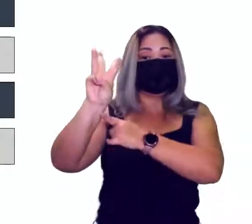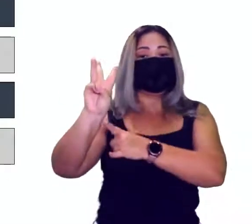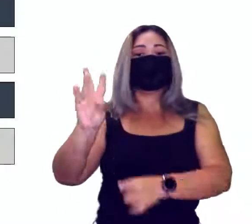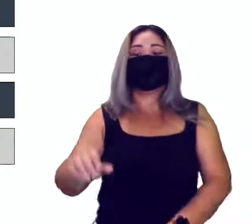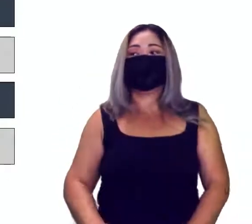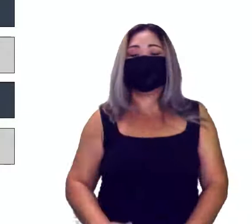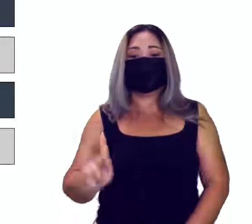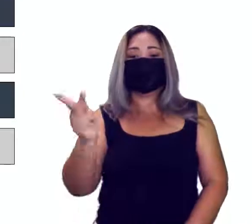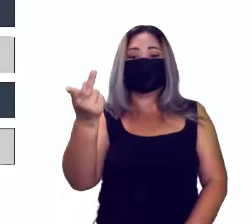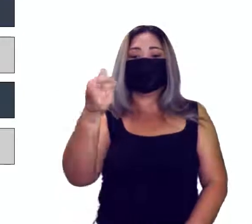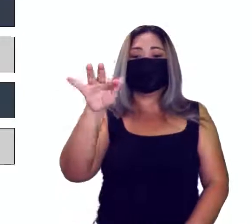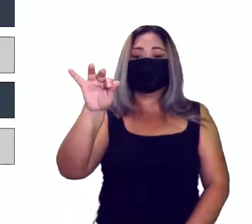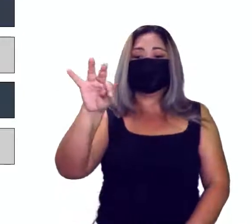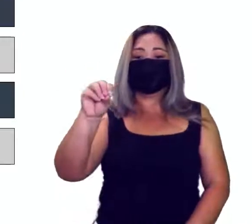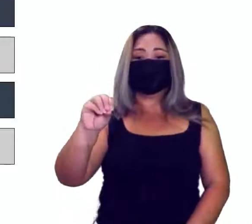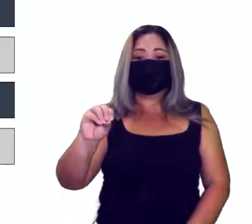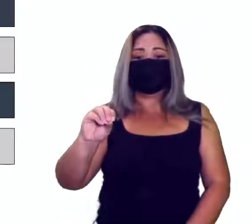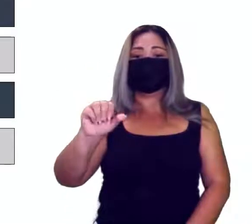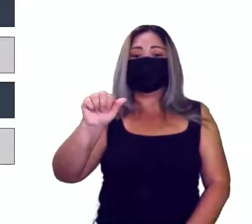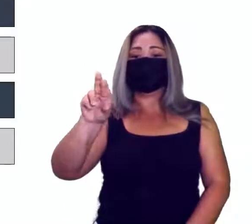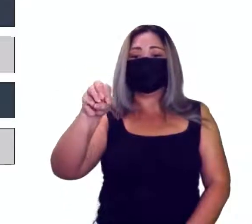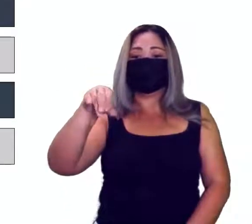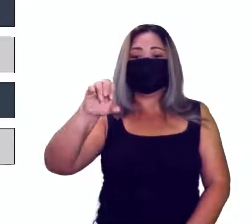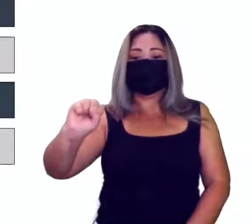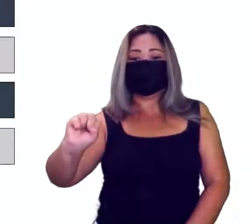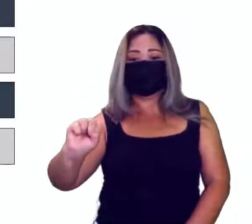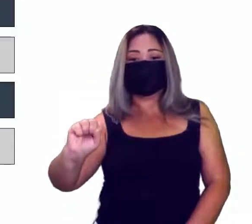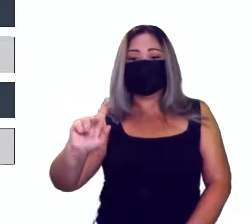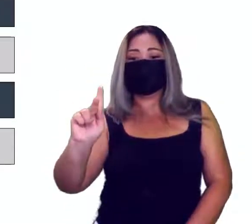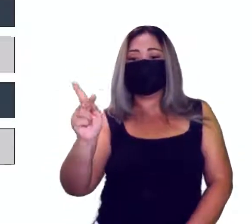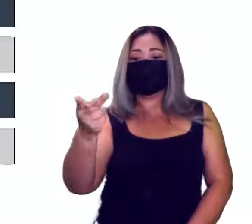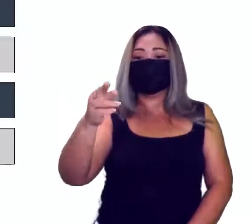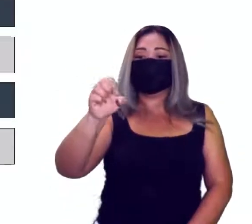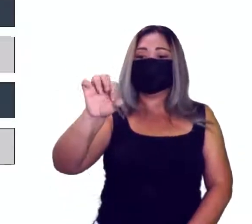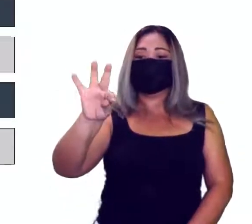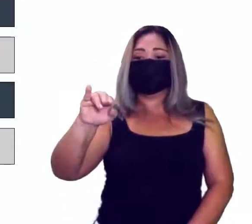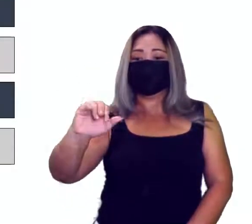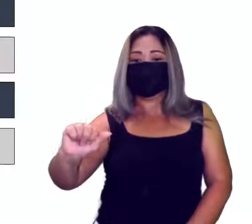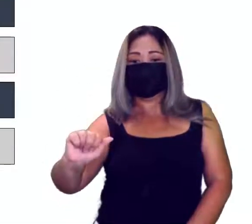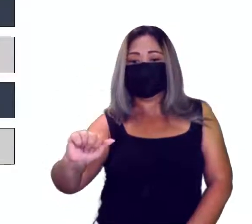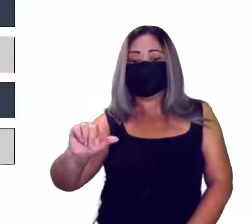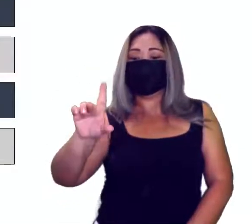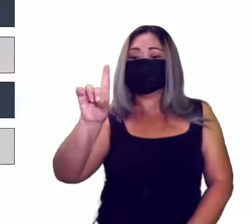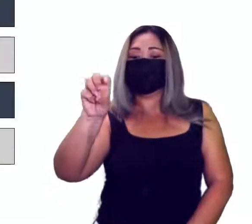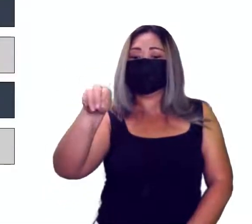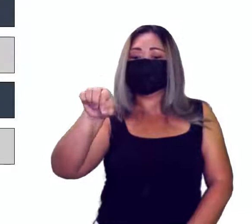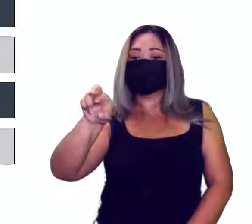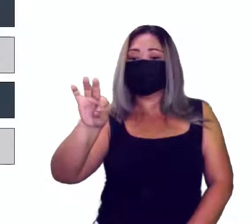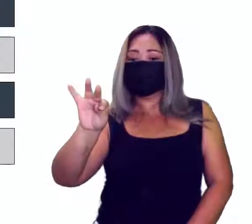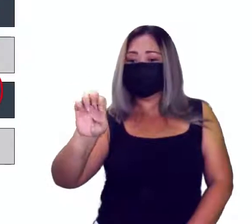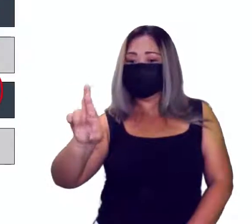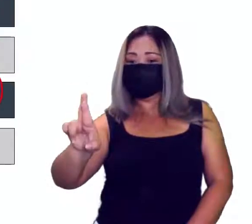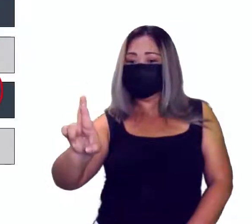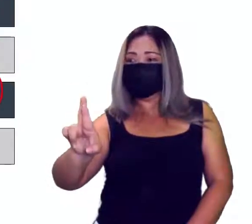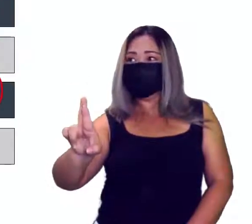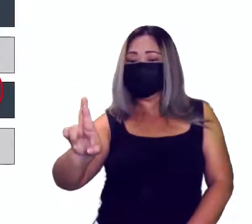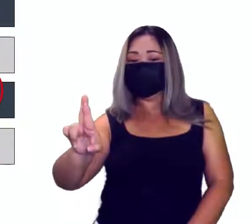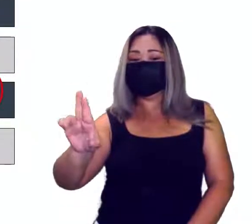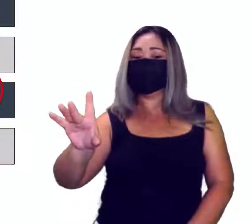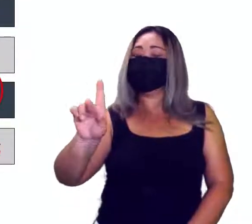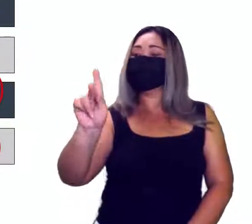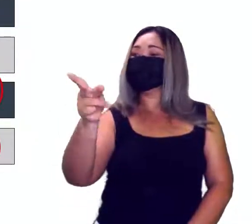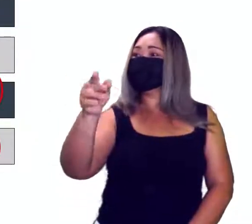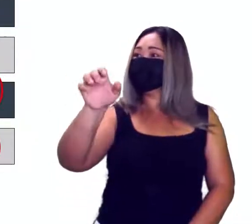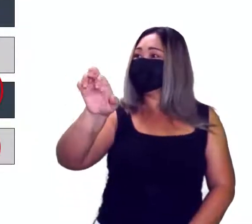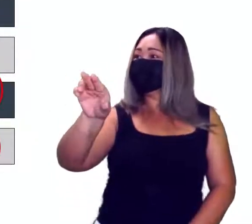Poseidon, Éfesto, Ártemis, Hestia, Deméter, né? E Hermes,